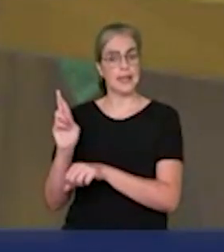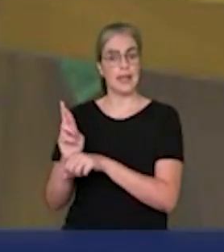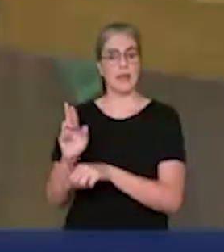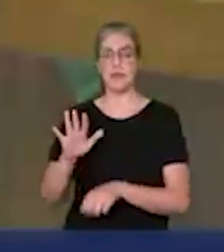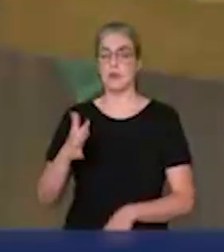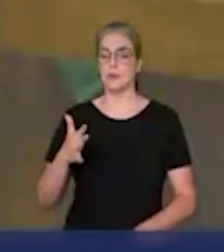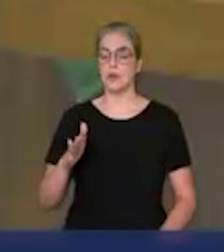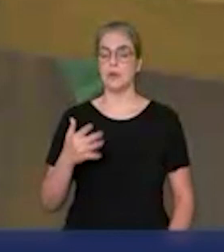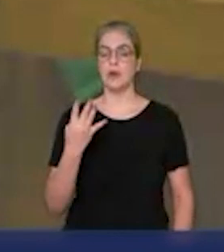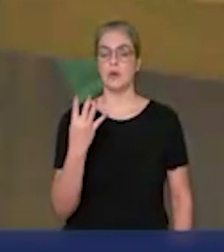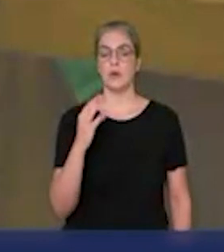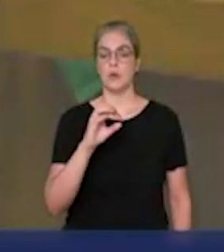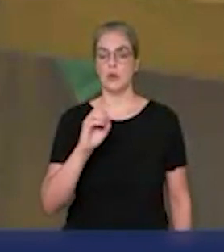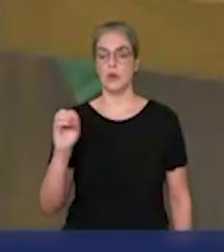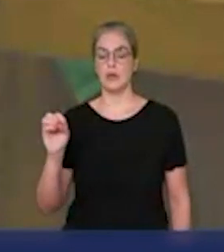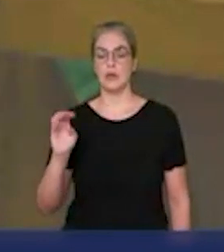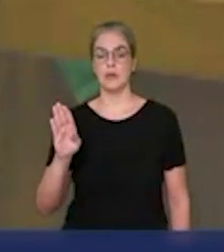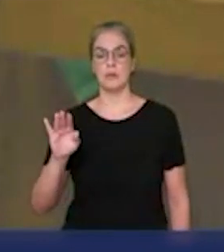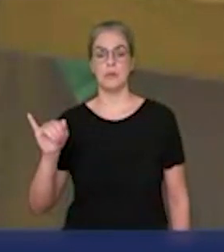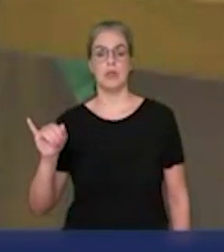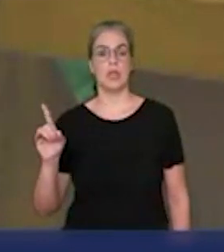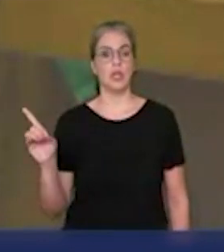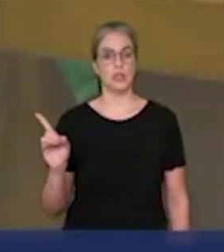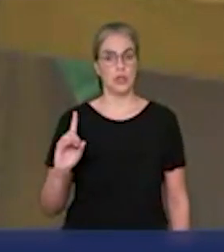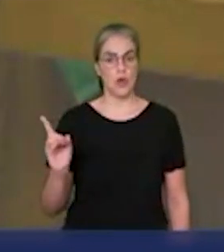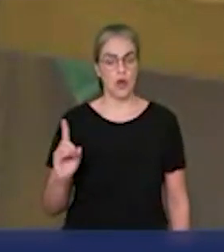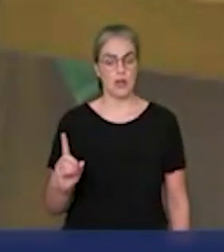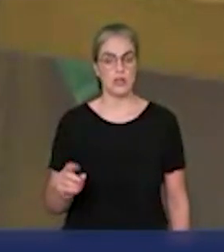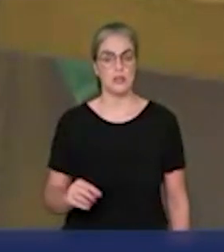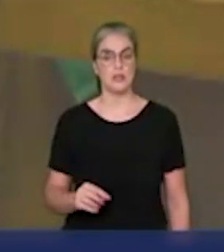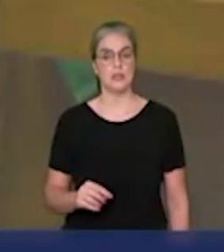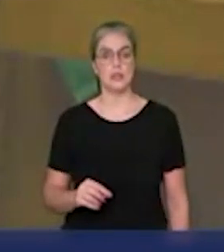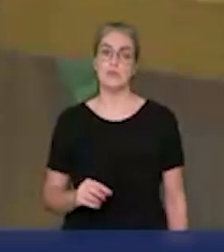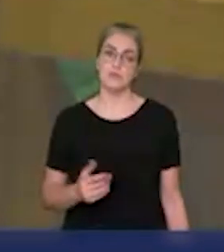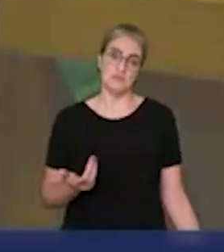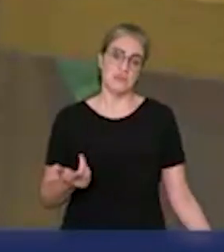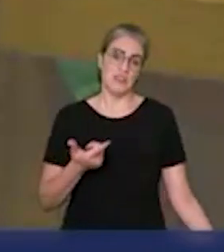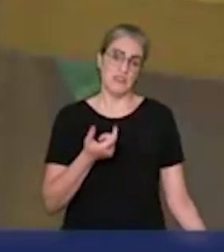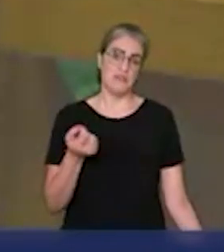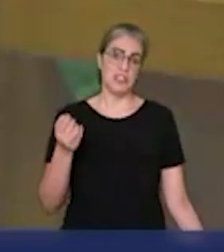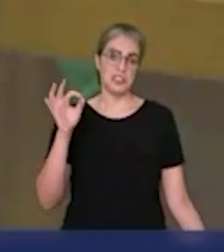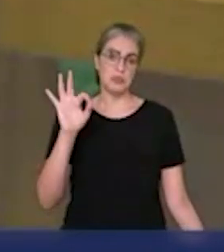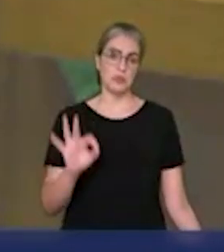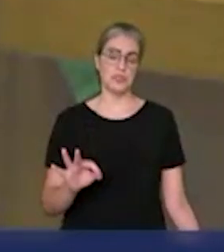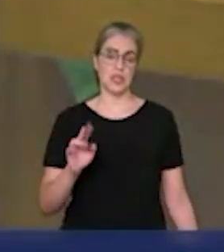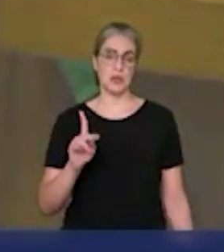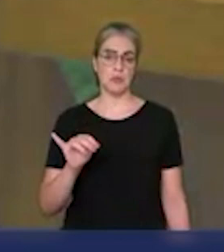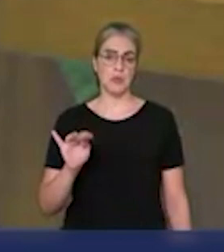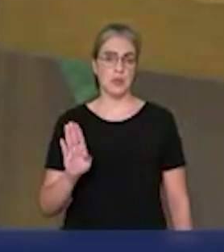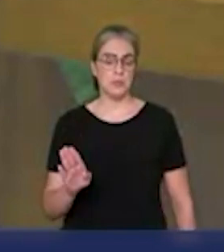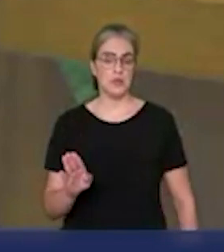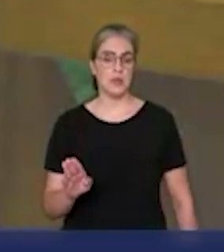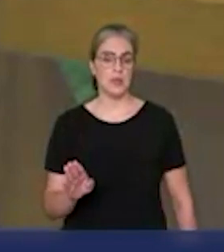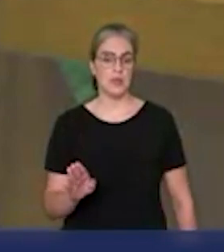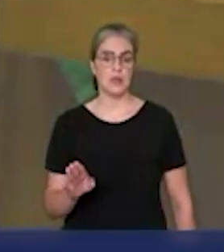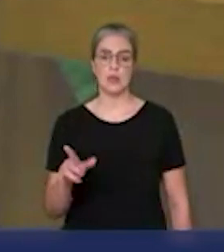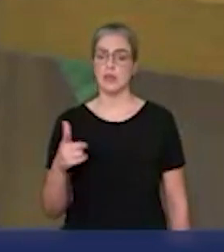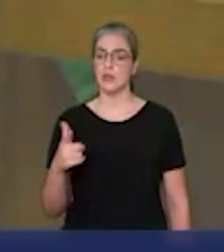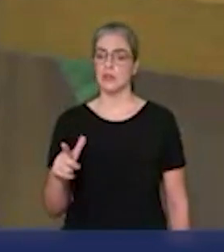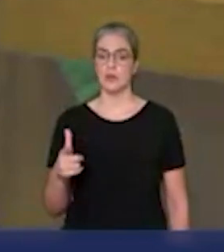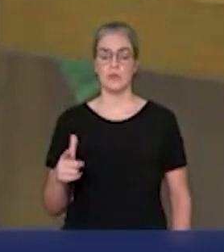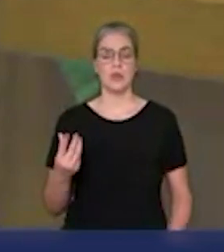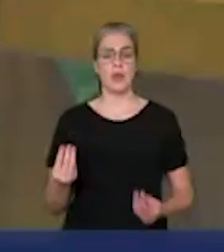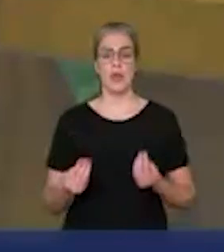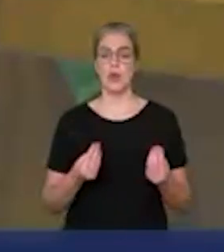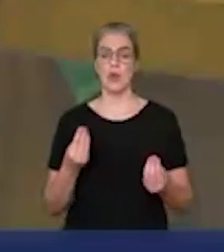400 bilhões de dólares, ou seja, 20% do PIB, não tem trajetória explosiva de